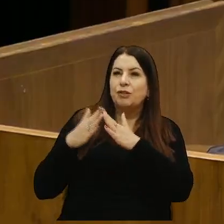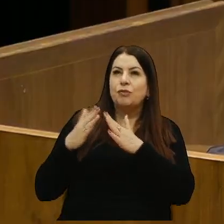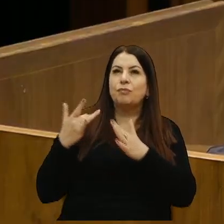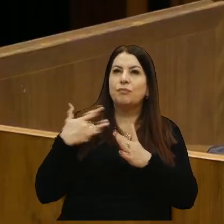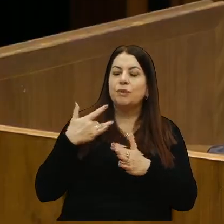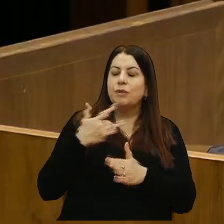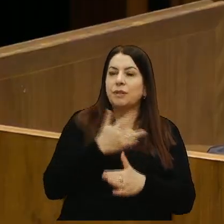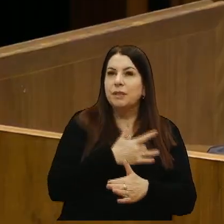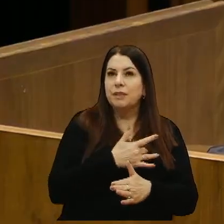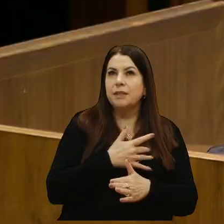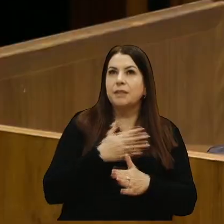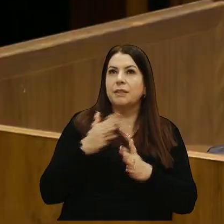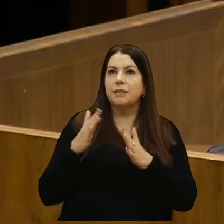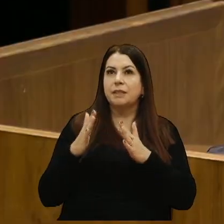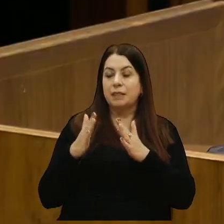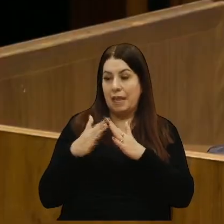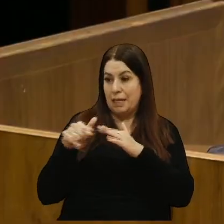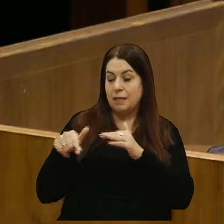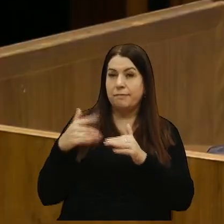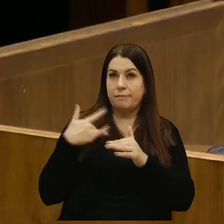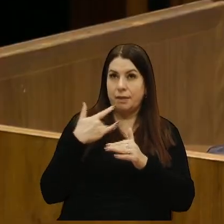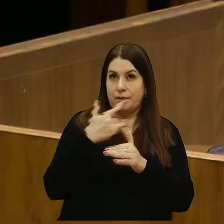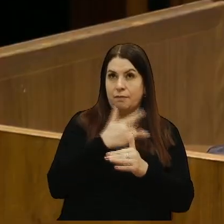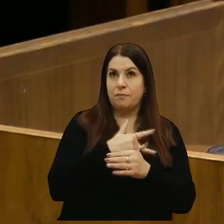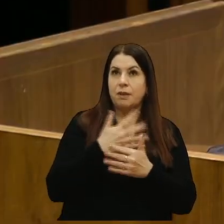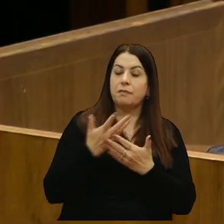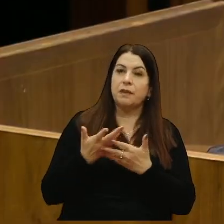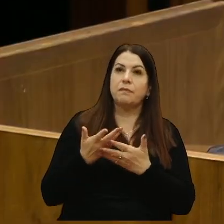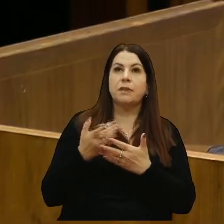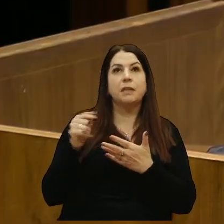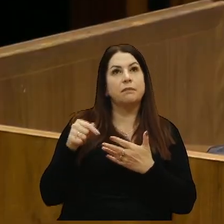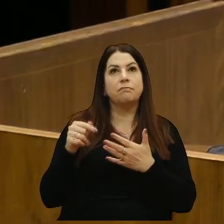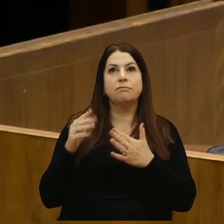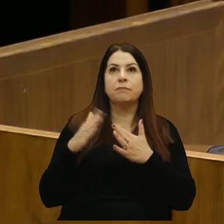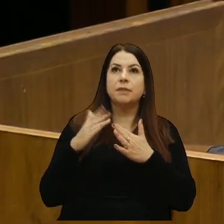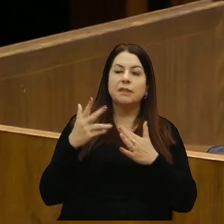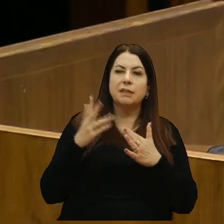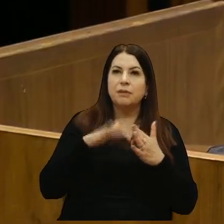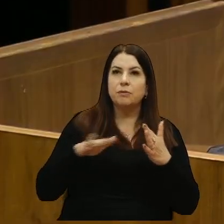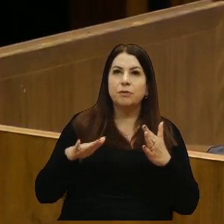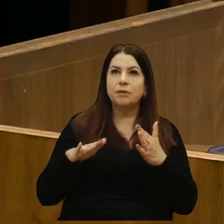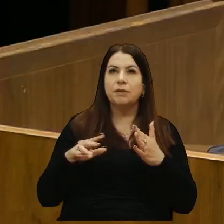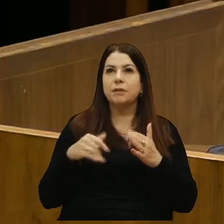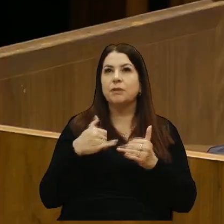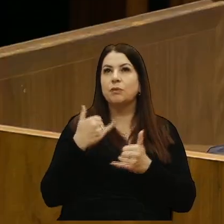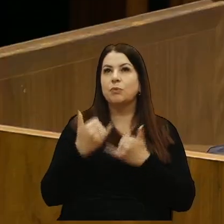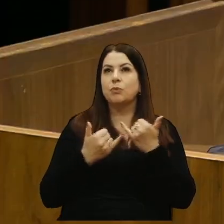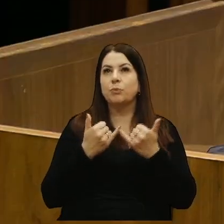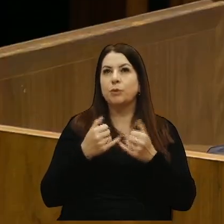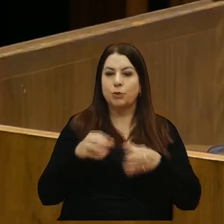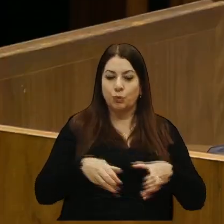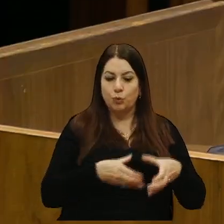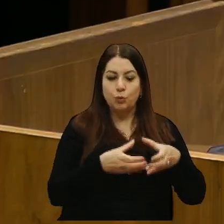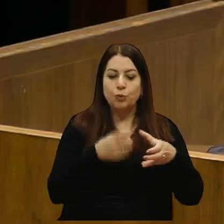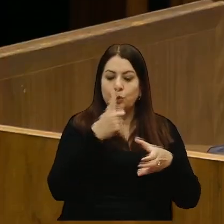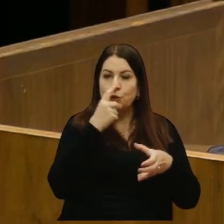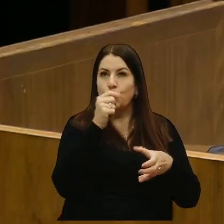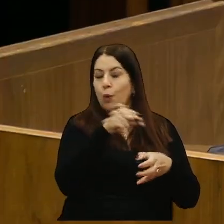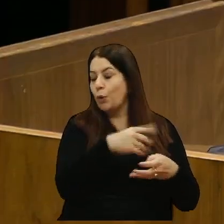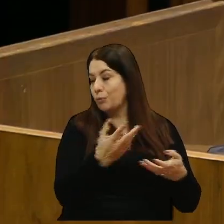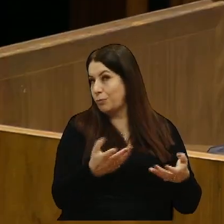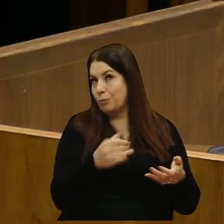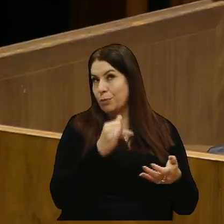saudável. Moradia saudável é uma moradia onde as crianças não brinquem no esgoto, por exemplo, que